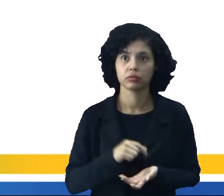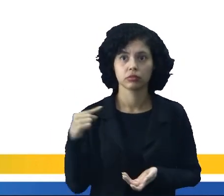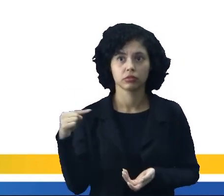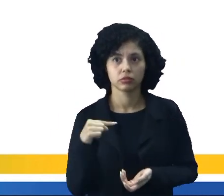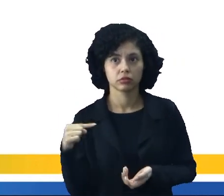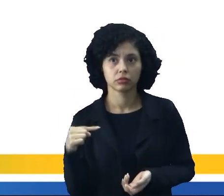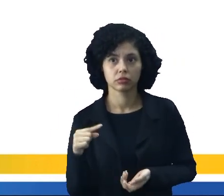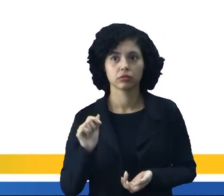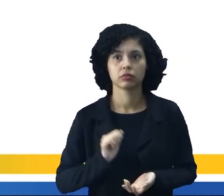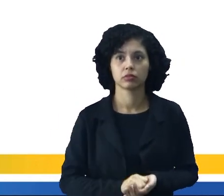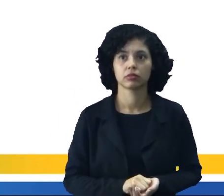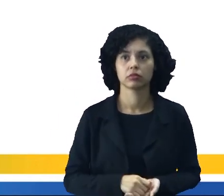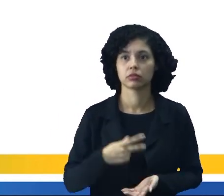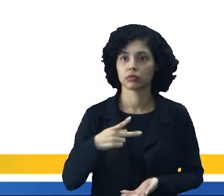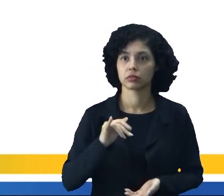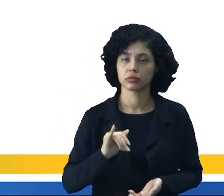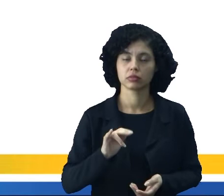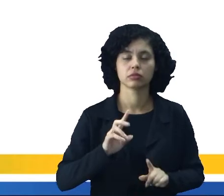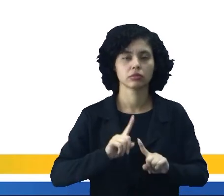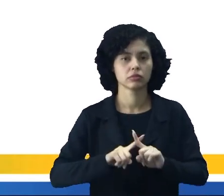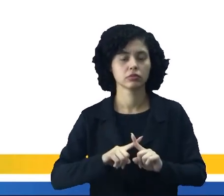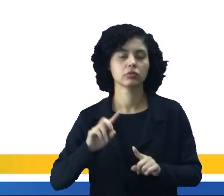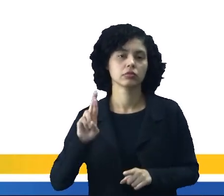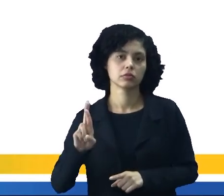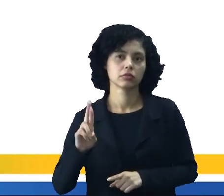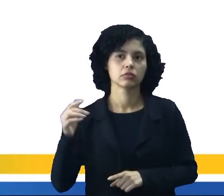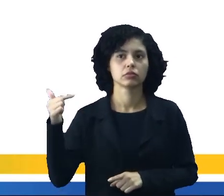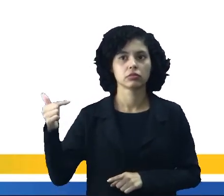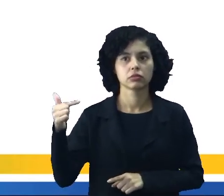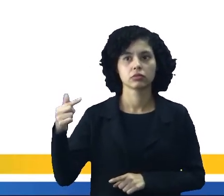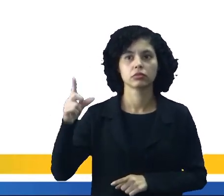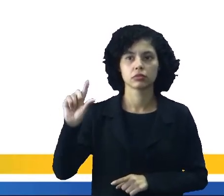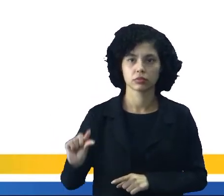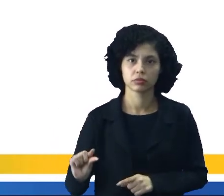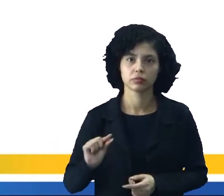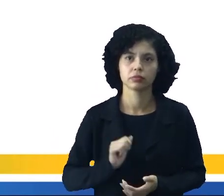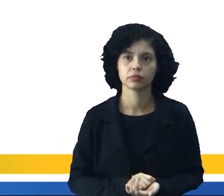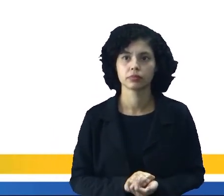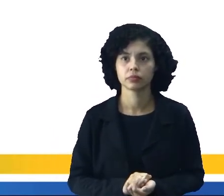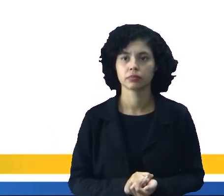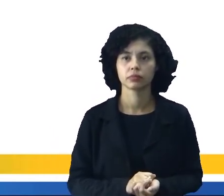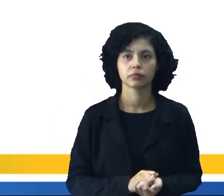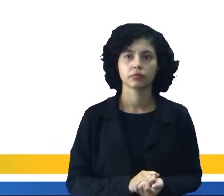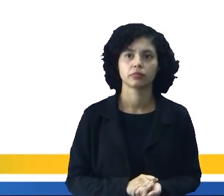ao quadrado menos pi vezes o raio menor